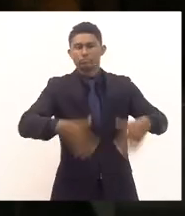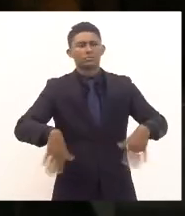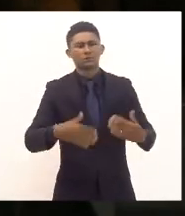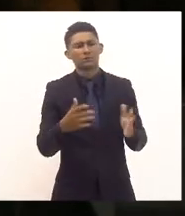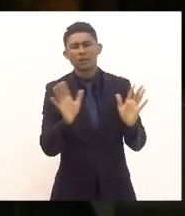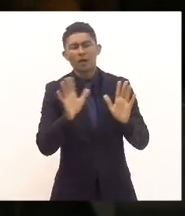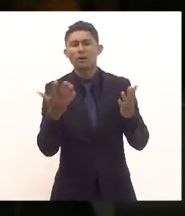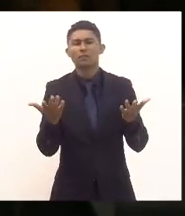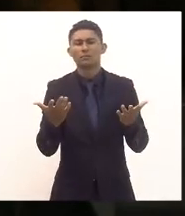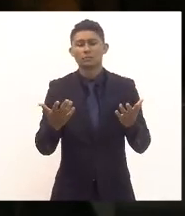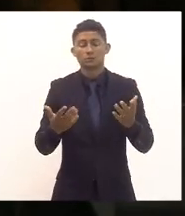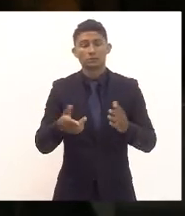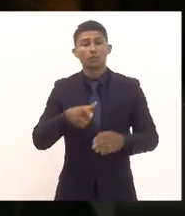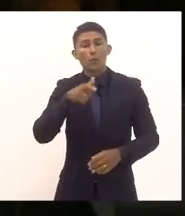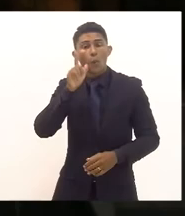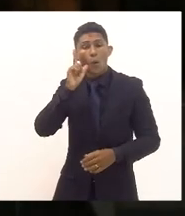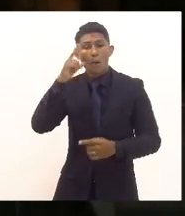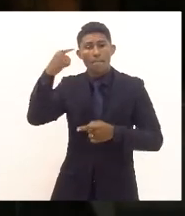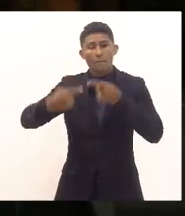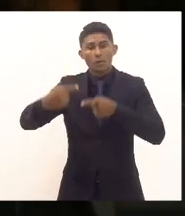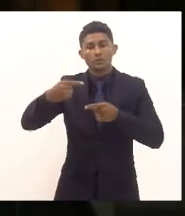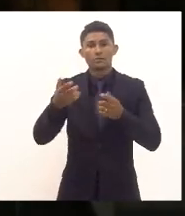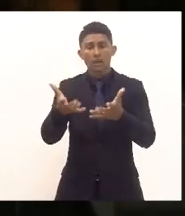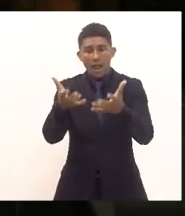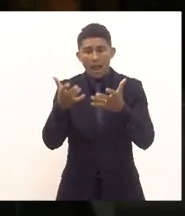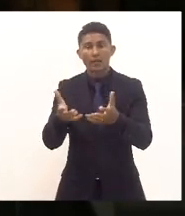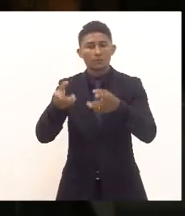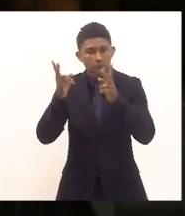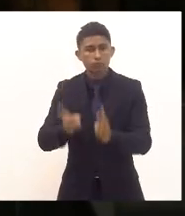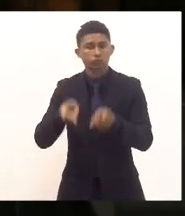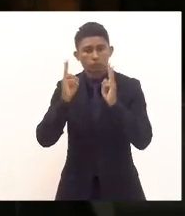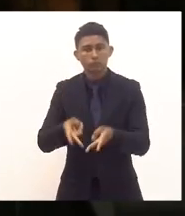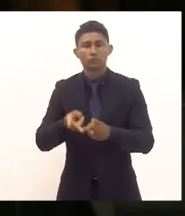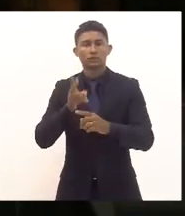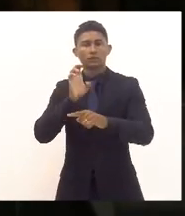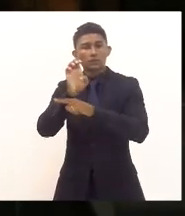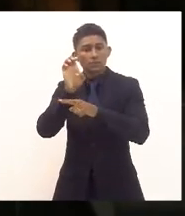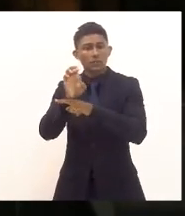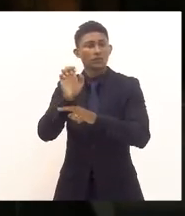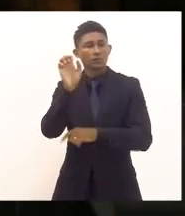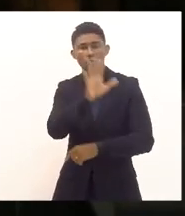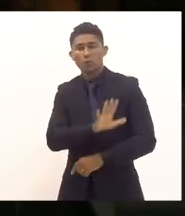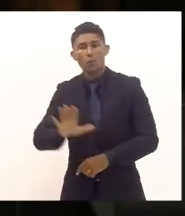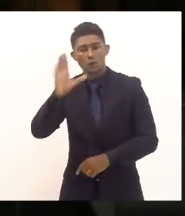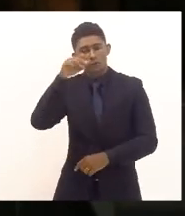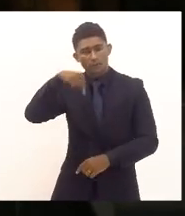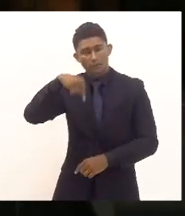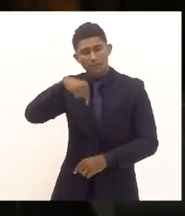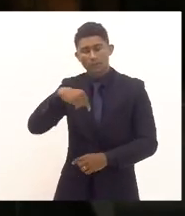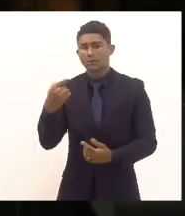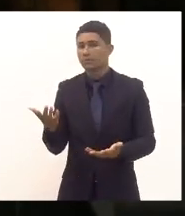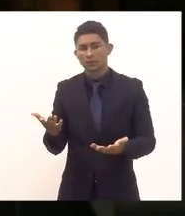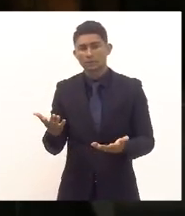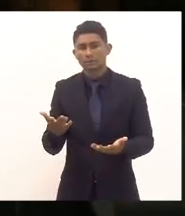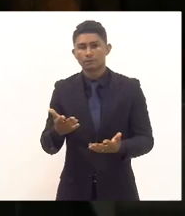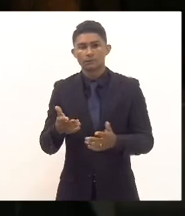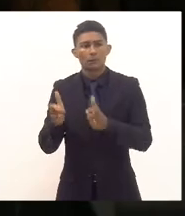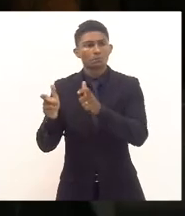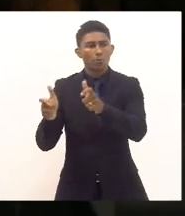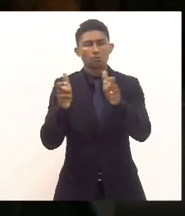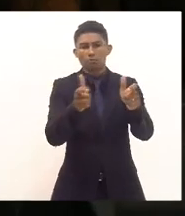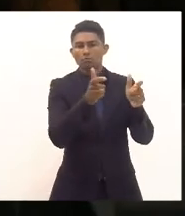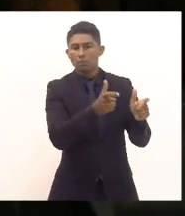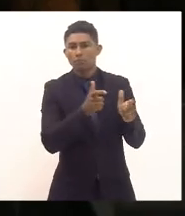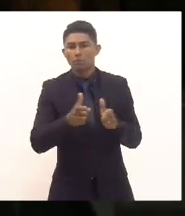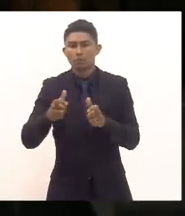contrário a política é de ontem do Estado eu quero que ela seja reproduzida em todo estado e no norte Fluminense Noroeste